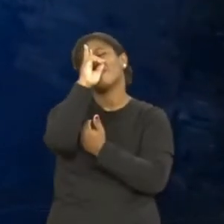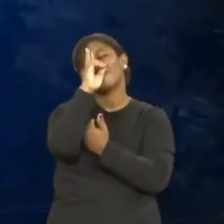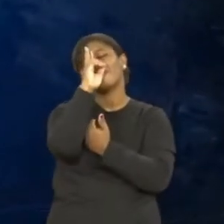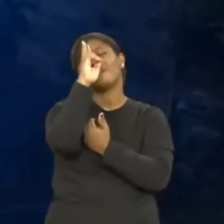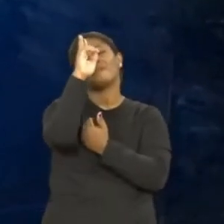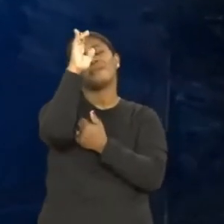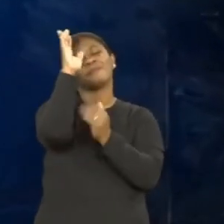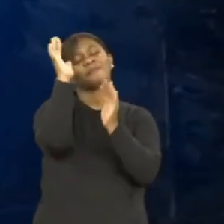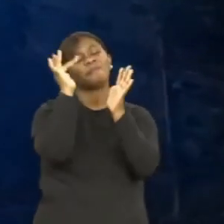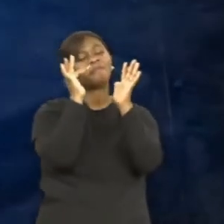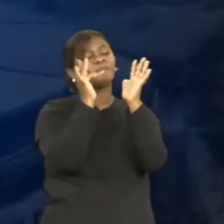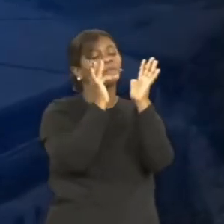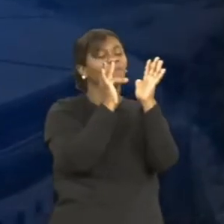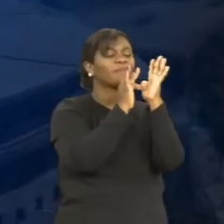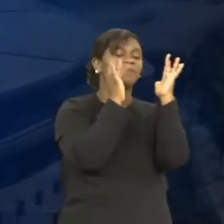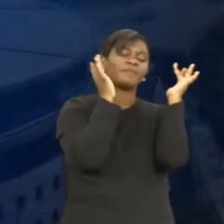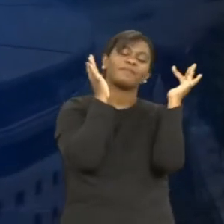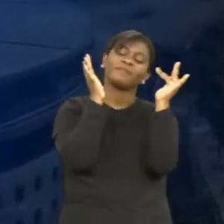Senhor,